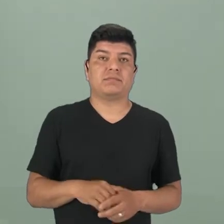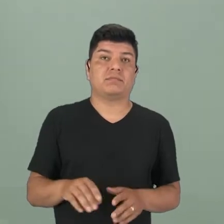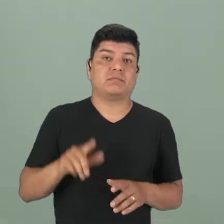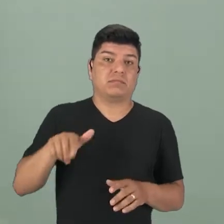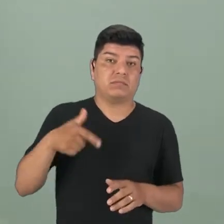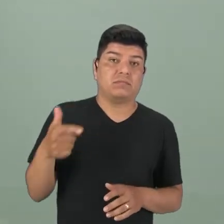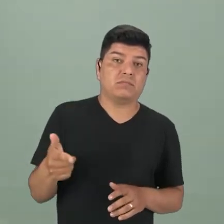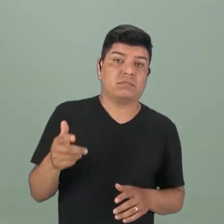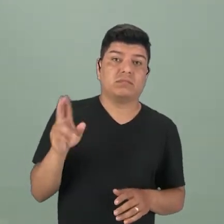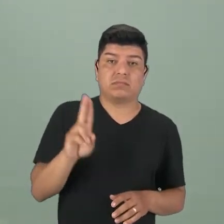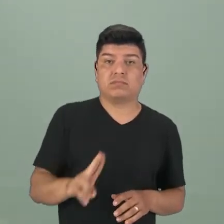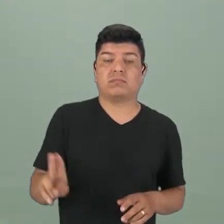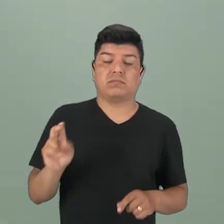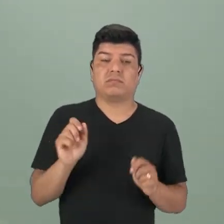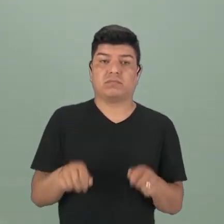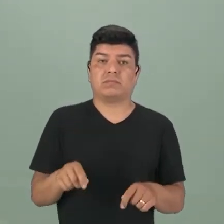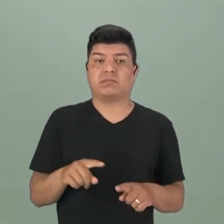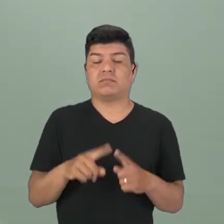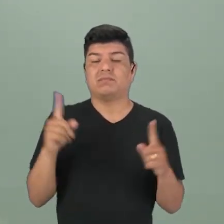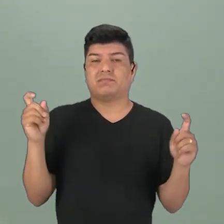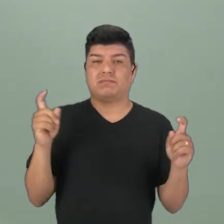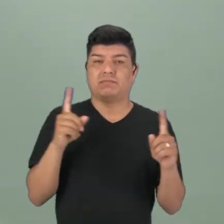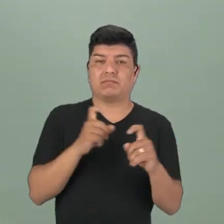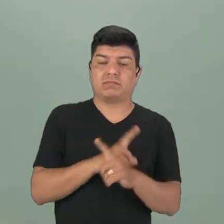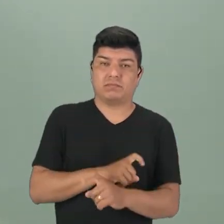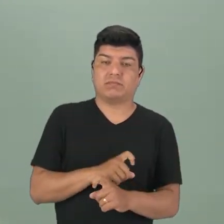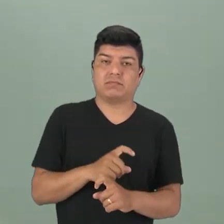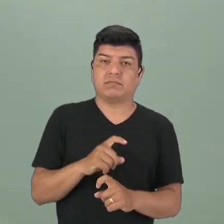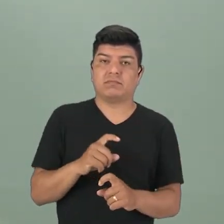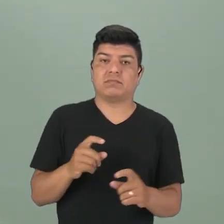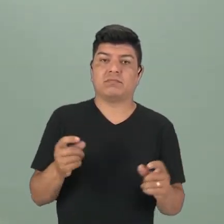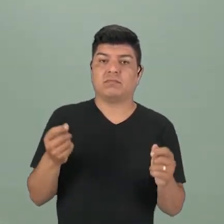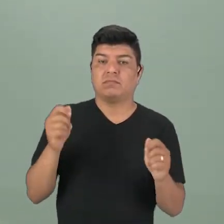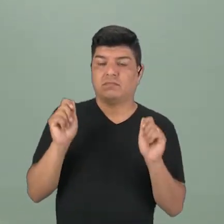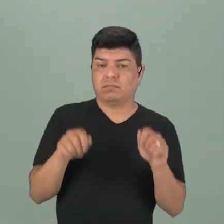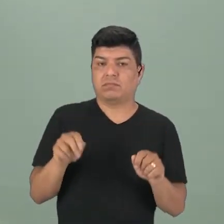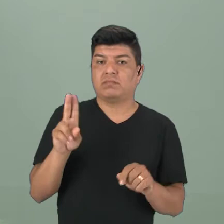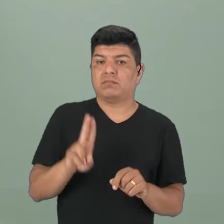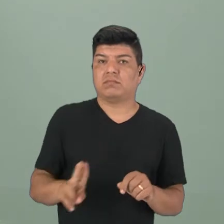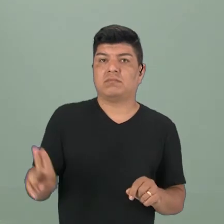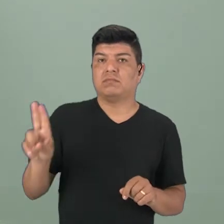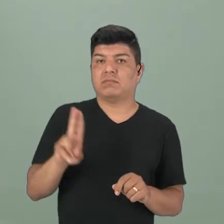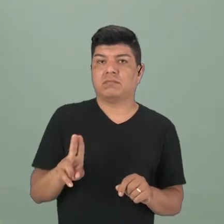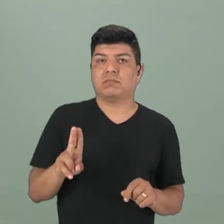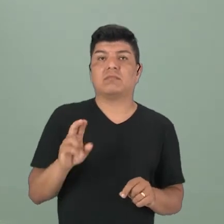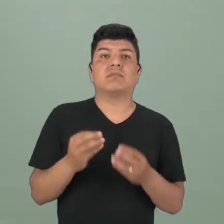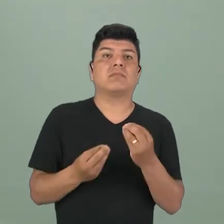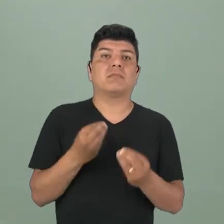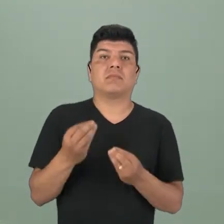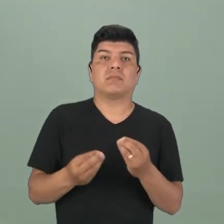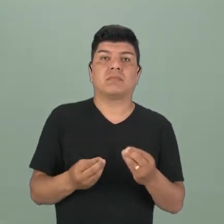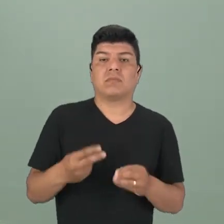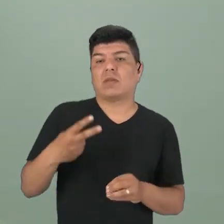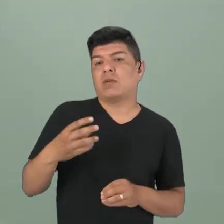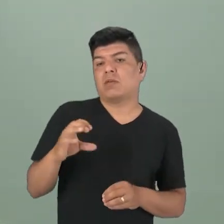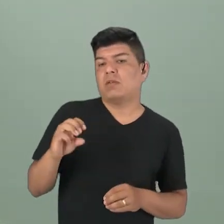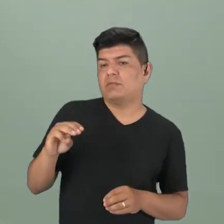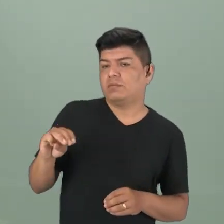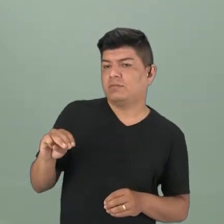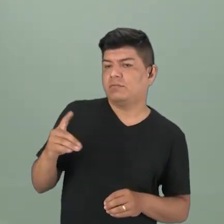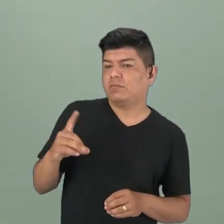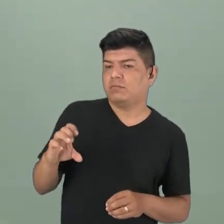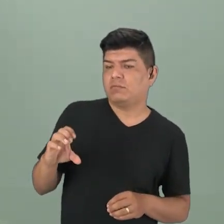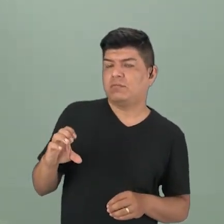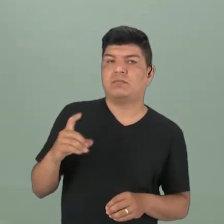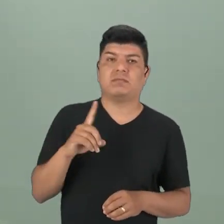outras ocasiões as pessoas podem usar, mas dificilmente essa medida ela é citada da forma que eu tô falando. Aí esse livro mede quanto? 2 decímetros.